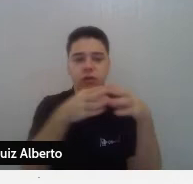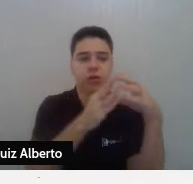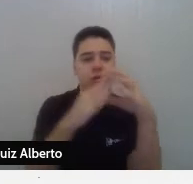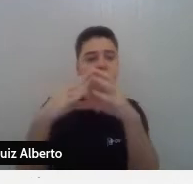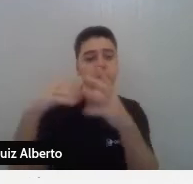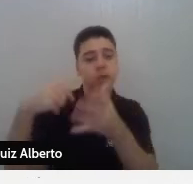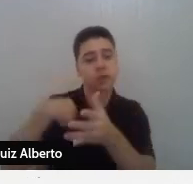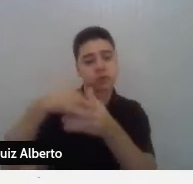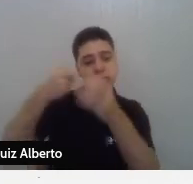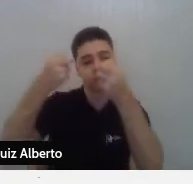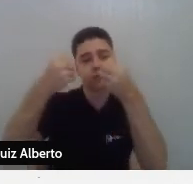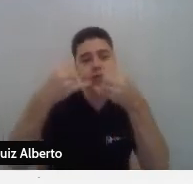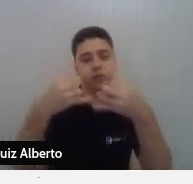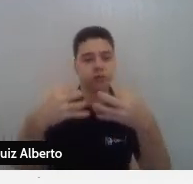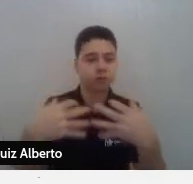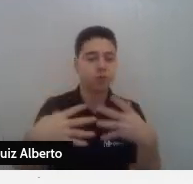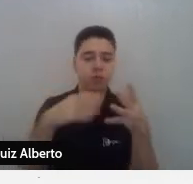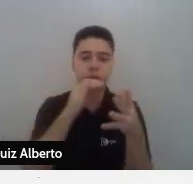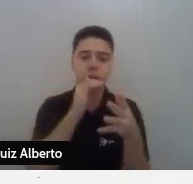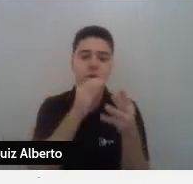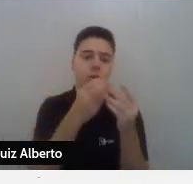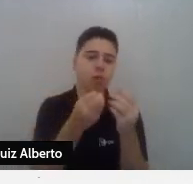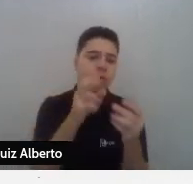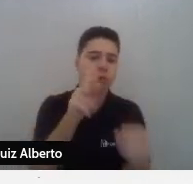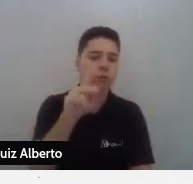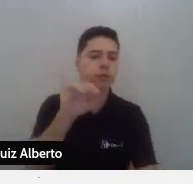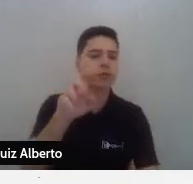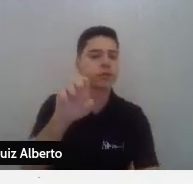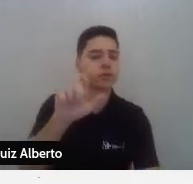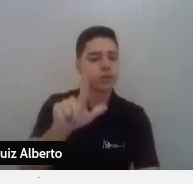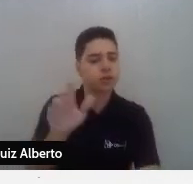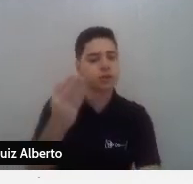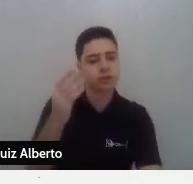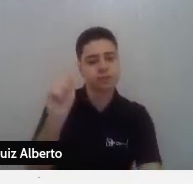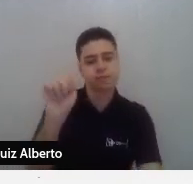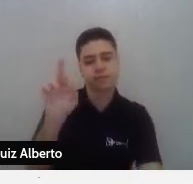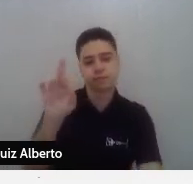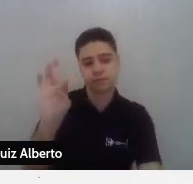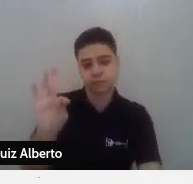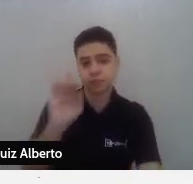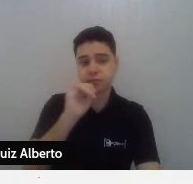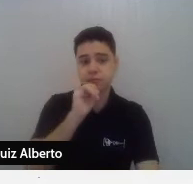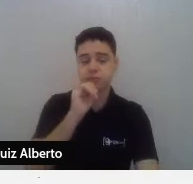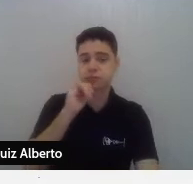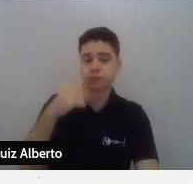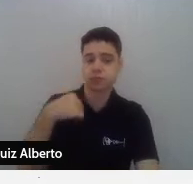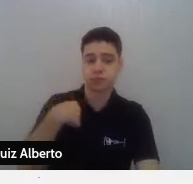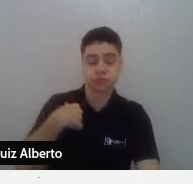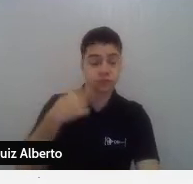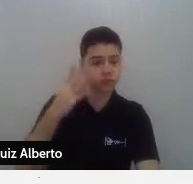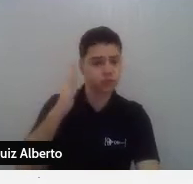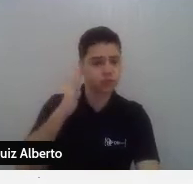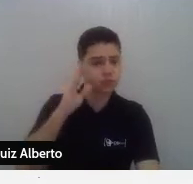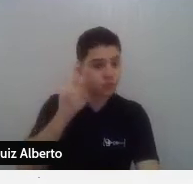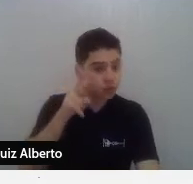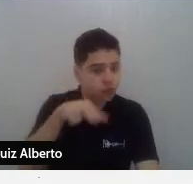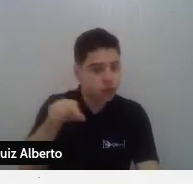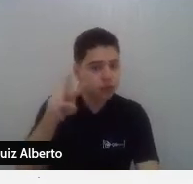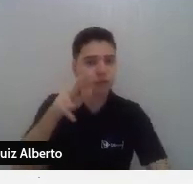melhor sobre o pixel art. Então, quem quiser depois dar uma olhada, no vídeo de formação de